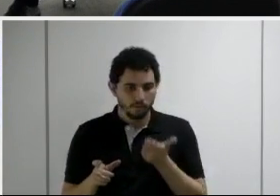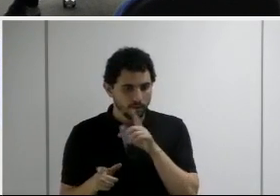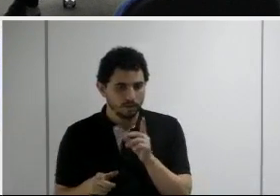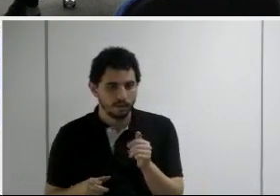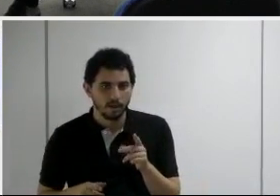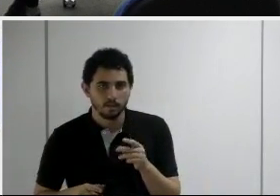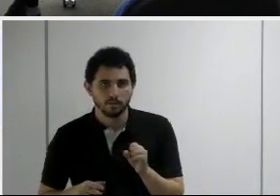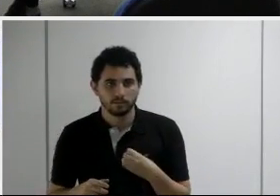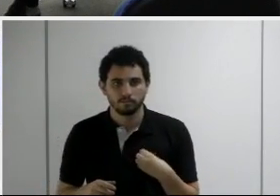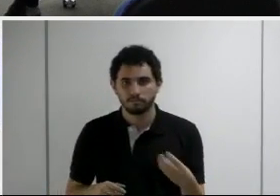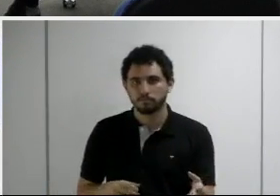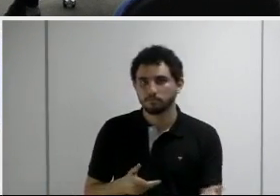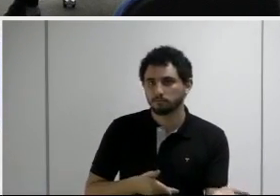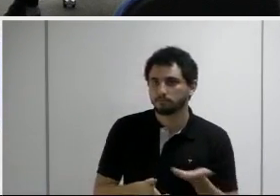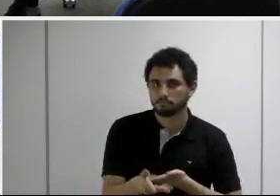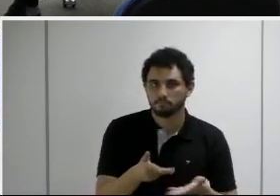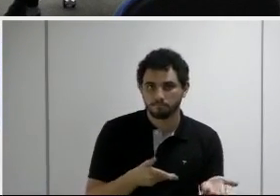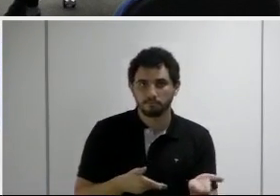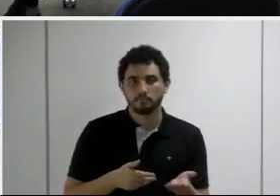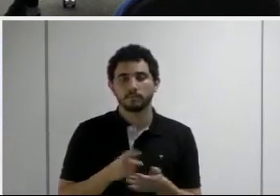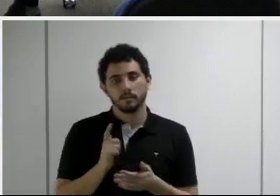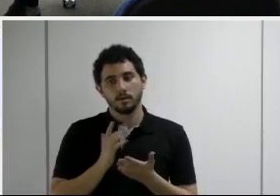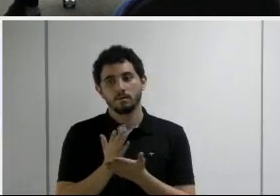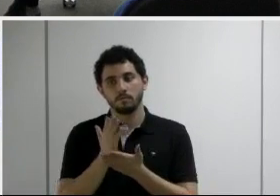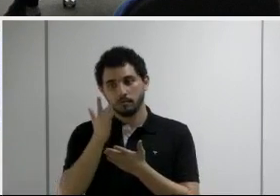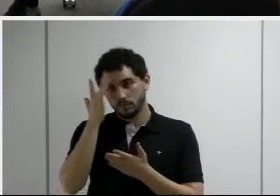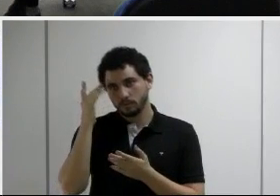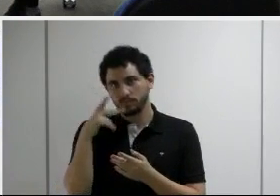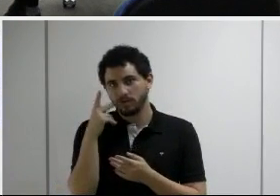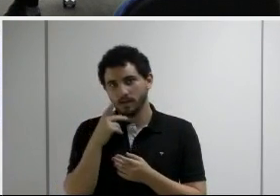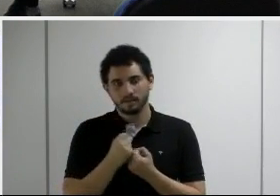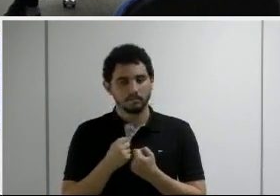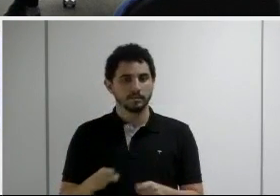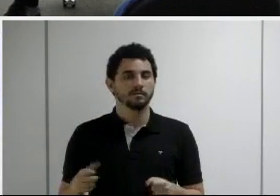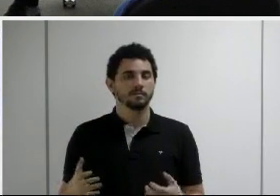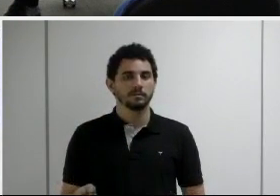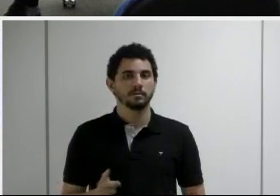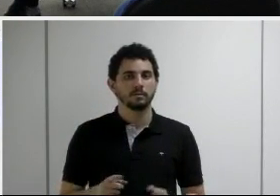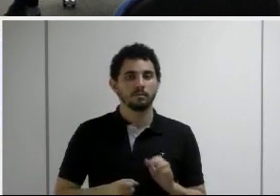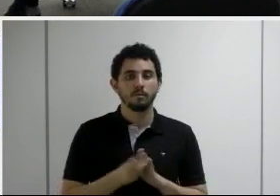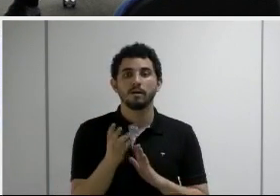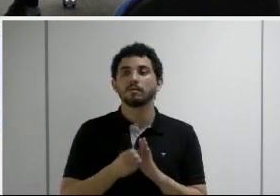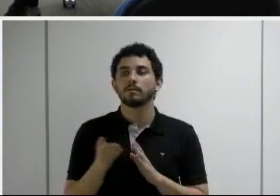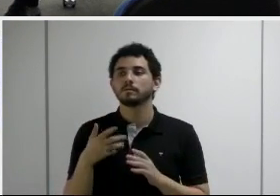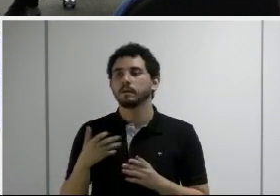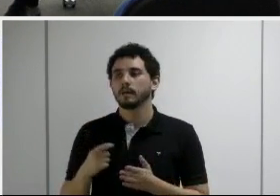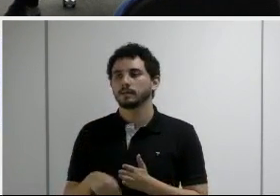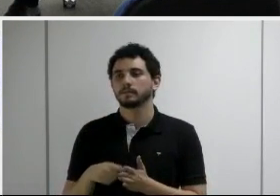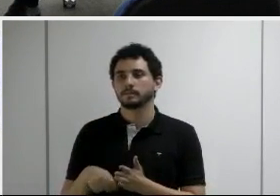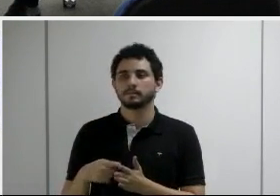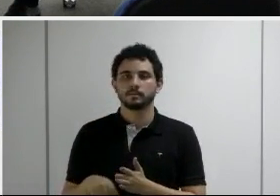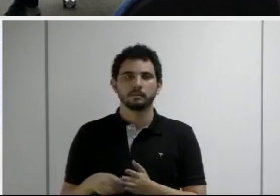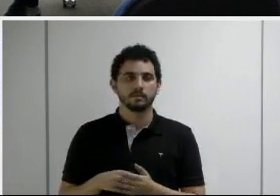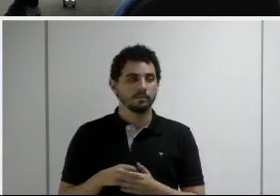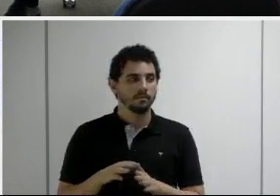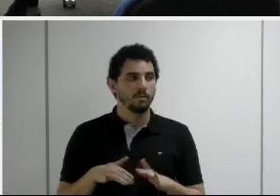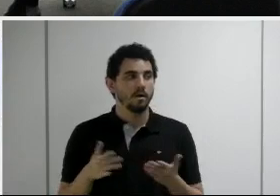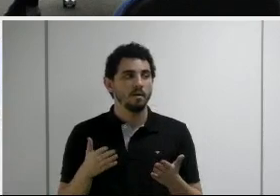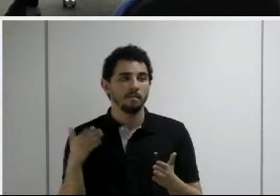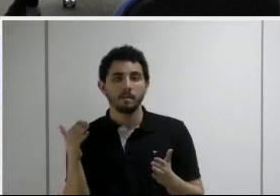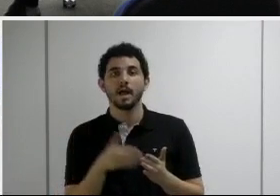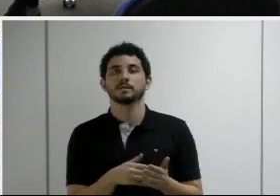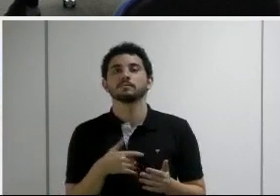a publicidade depois? Sem dúvida, né? Tem gente que fala isso é inadmissível, tem gente que fala quantos cupons eu posso preencher, né? Quer dizer, qual que é o máximo de desconto